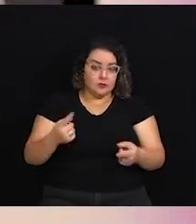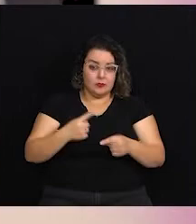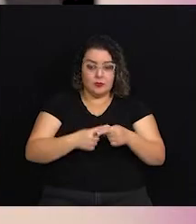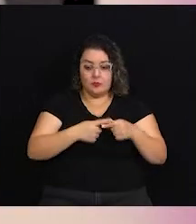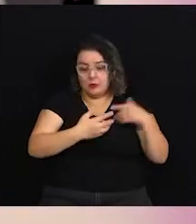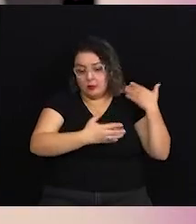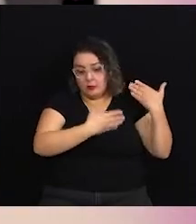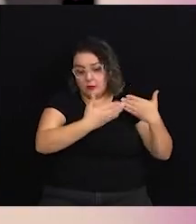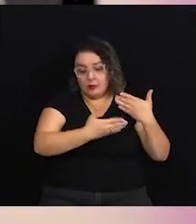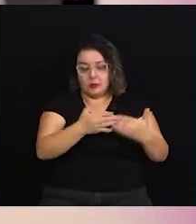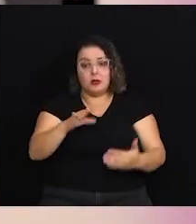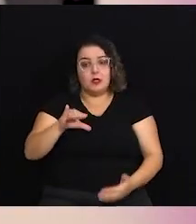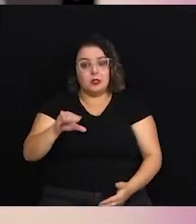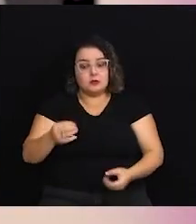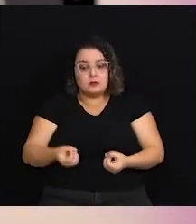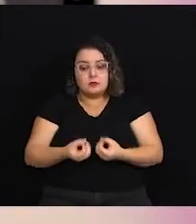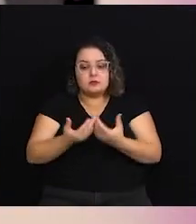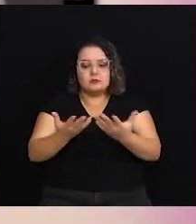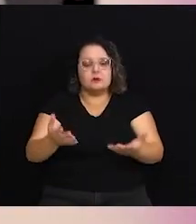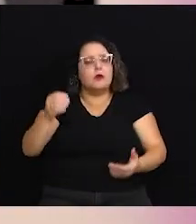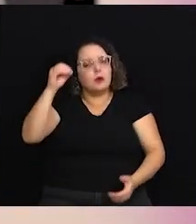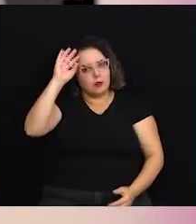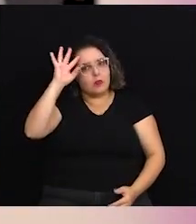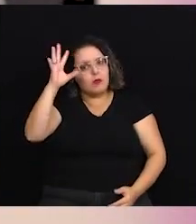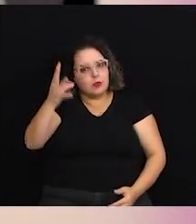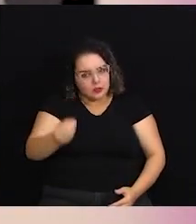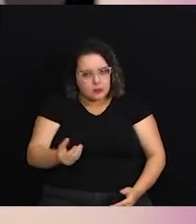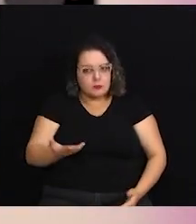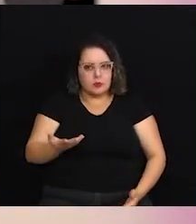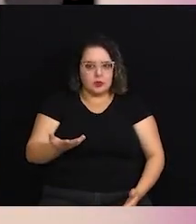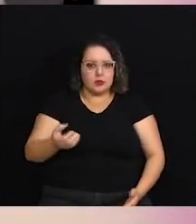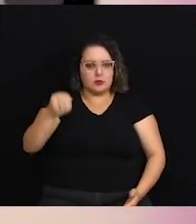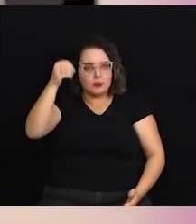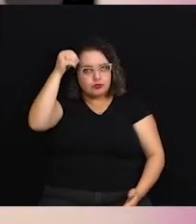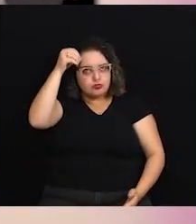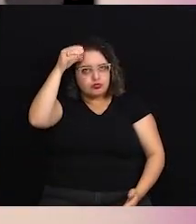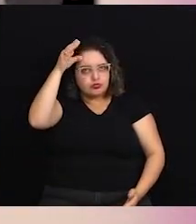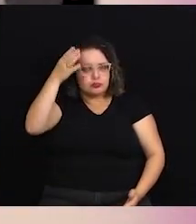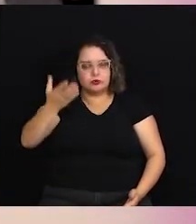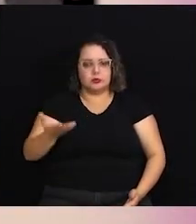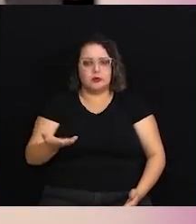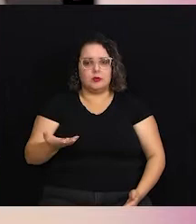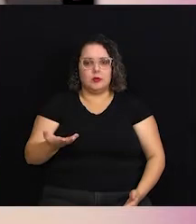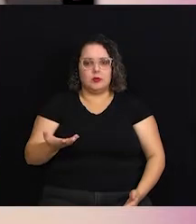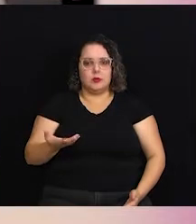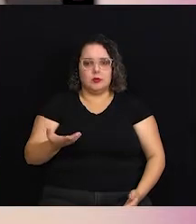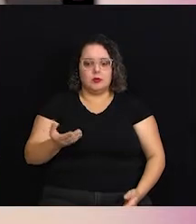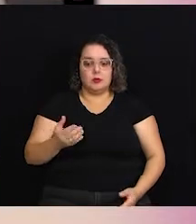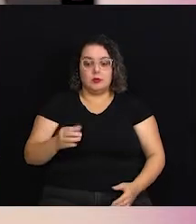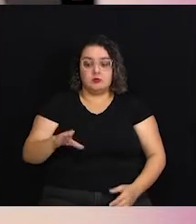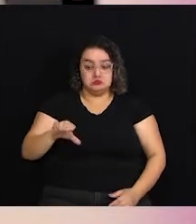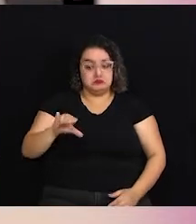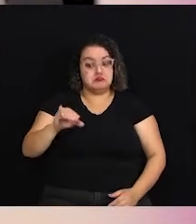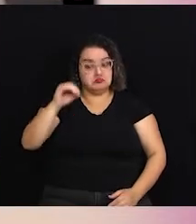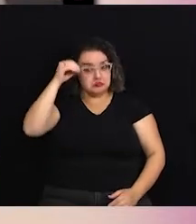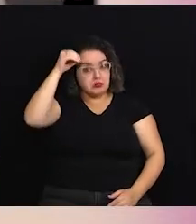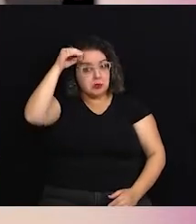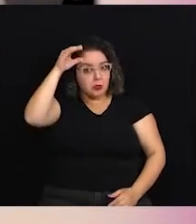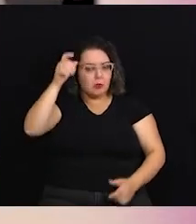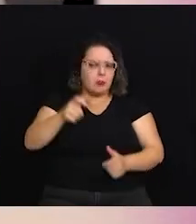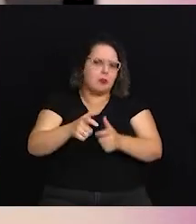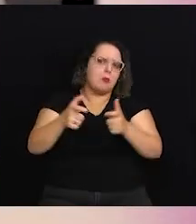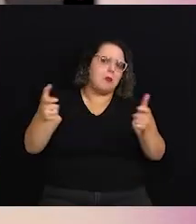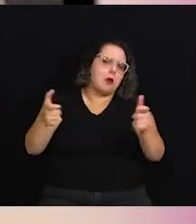o tempo passou a ciência trouxe muito Conhecimento hoje nós temos um corpo de conhecimento científico